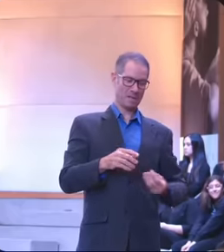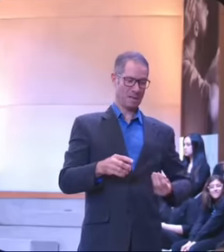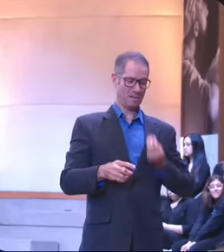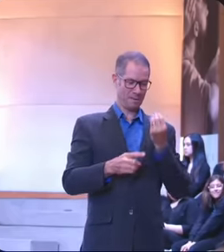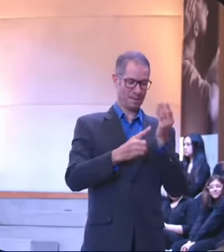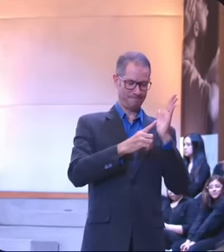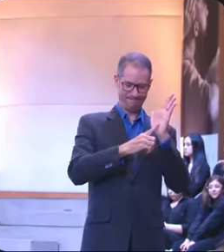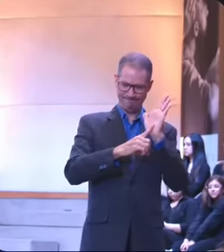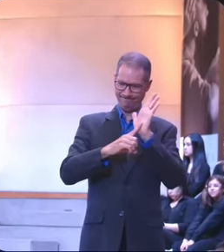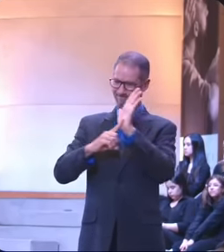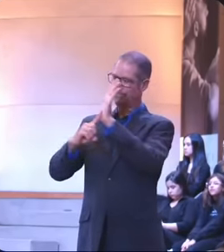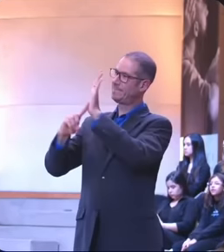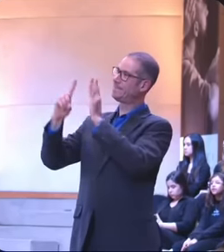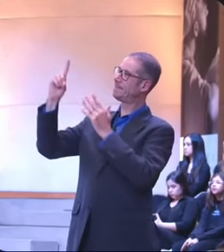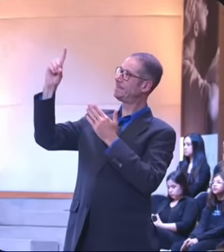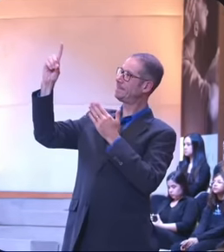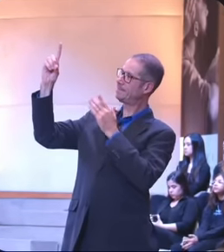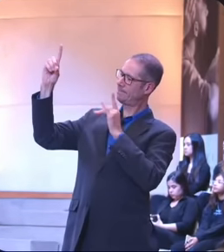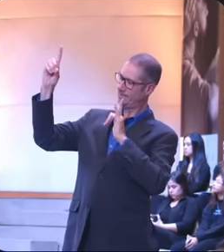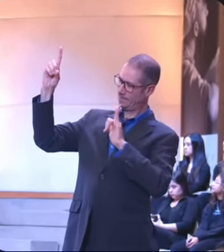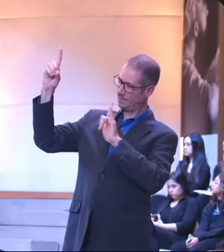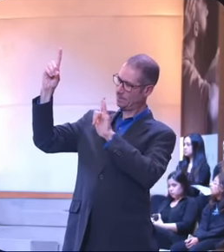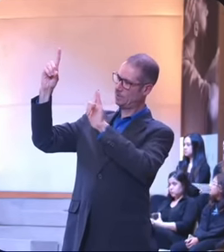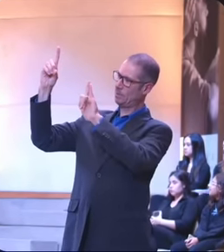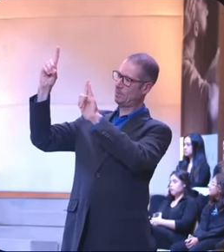de Deus com amor,